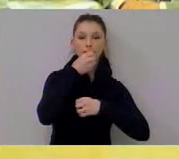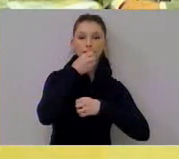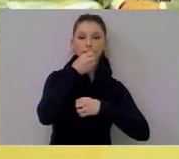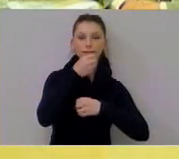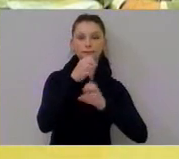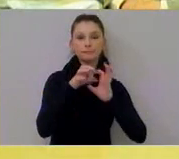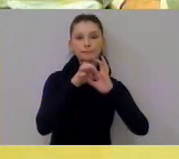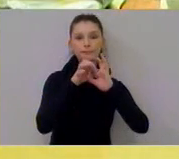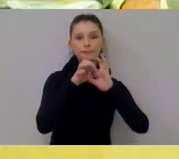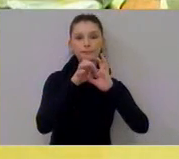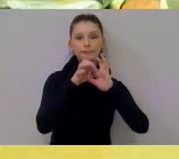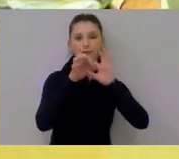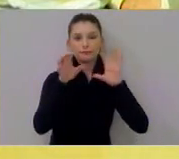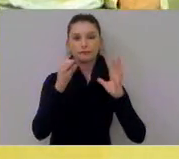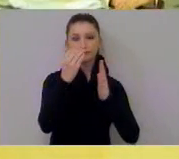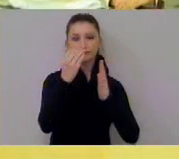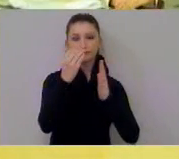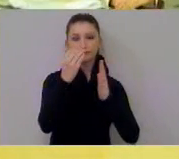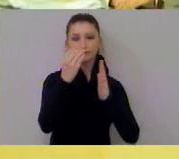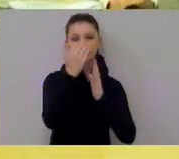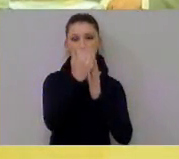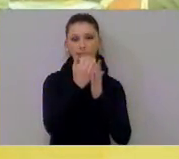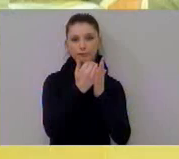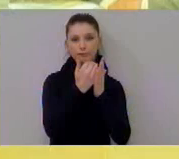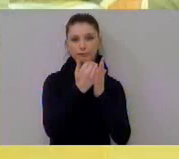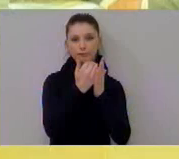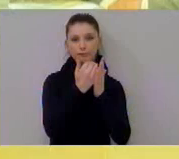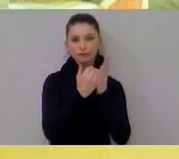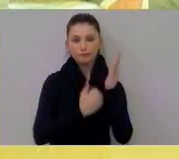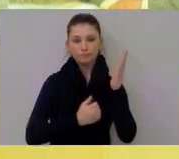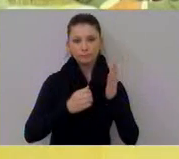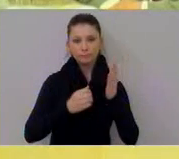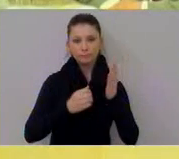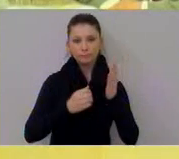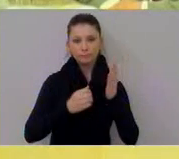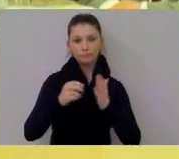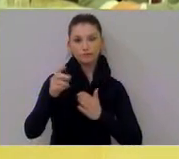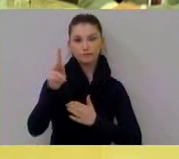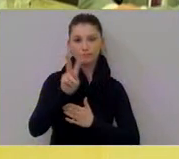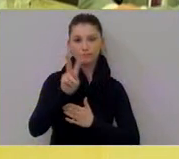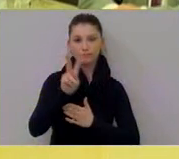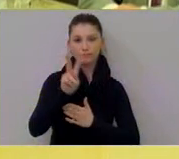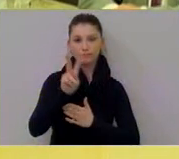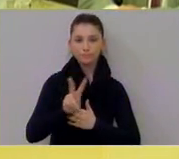ordem do vereador Paulo Ferrarese.